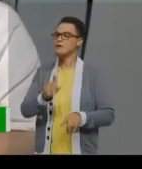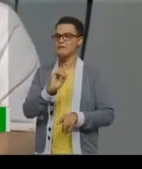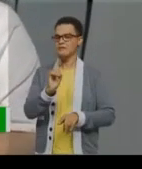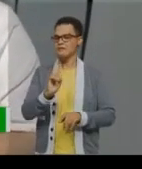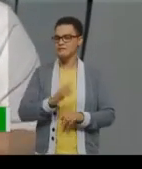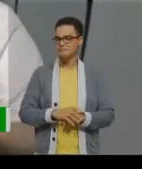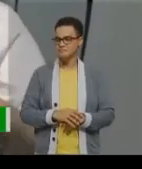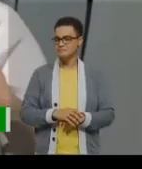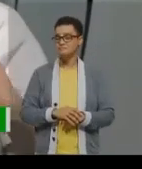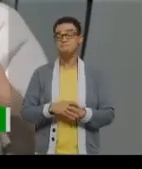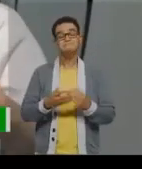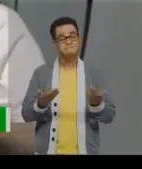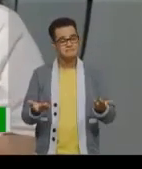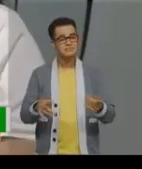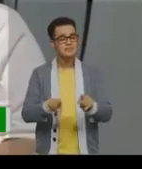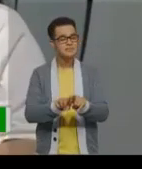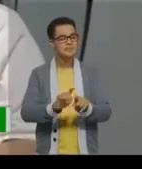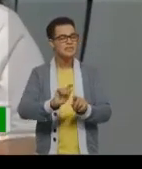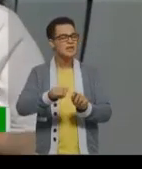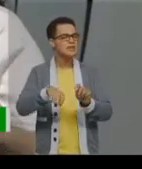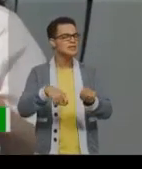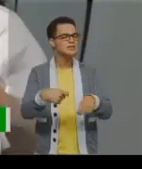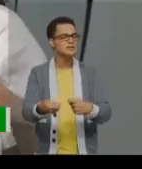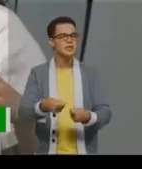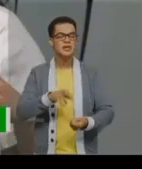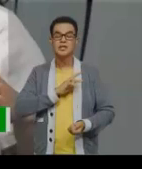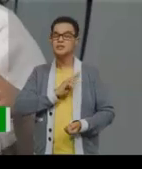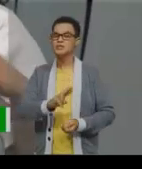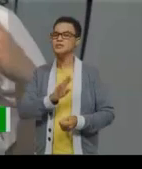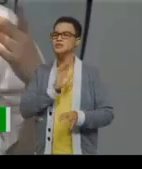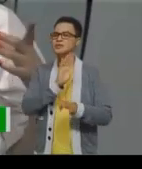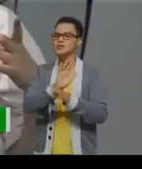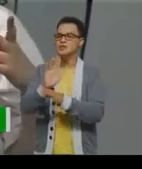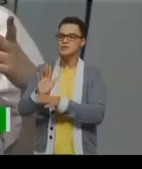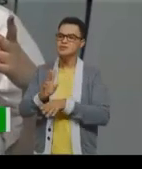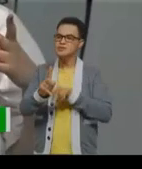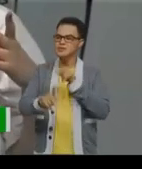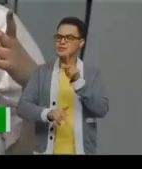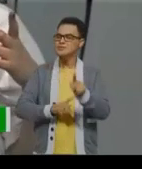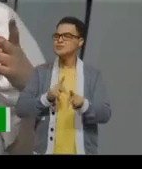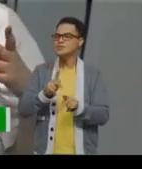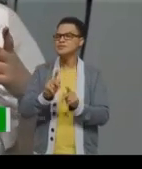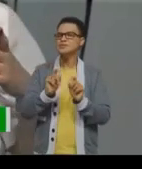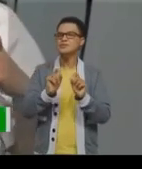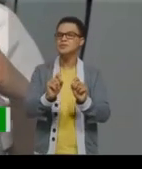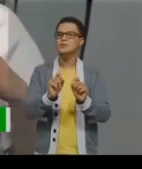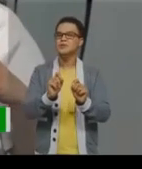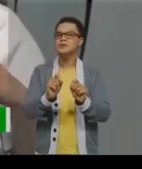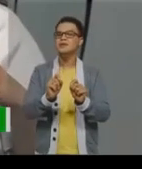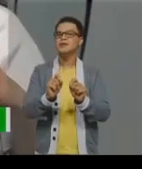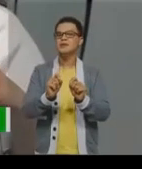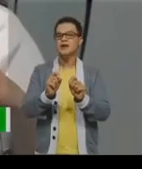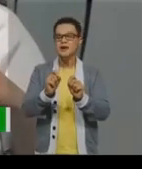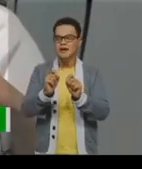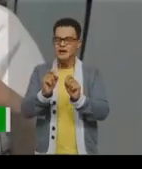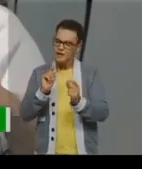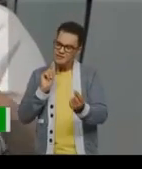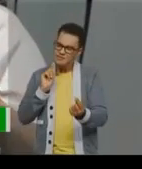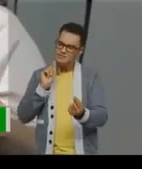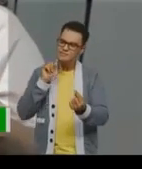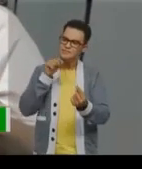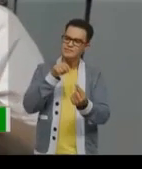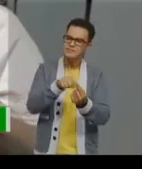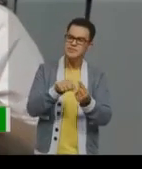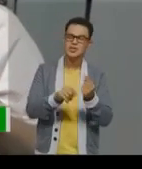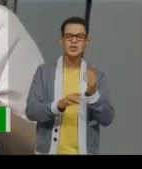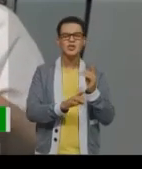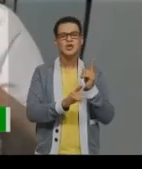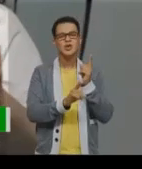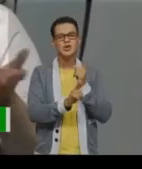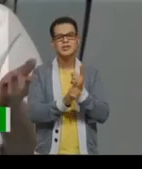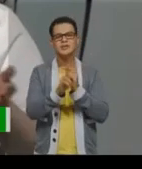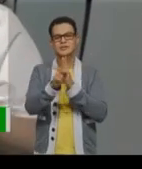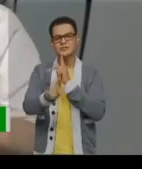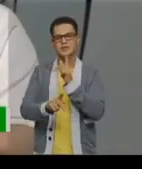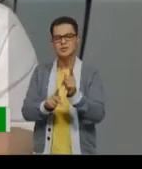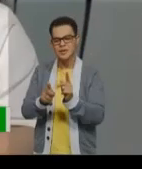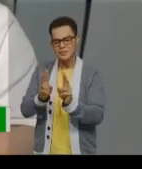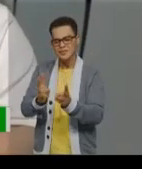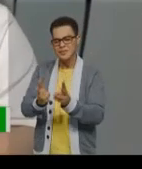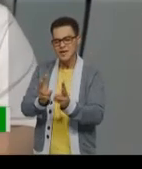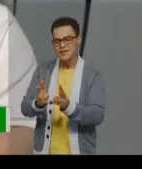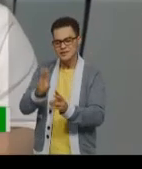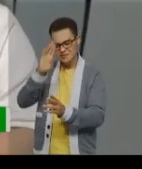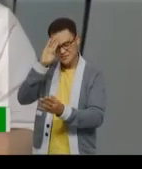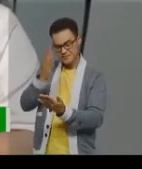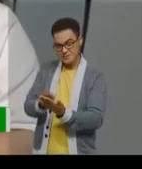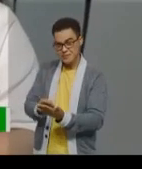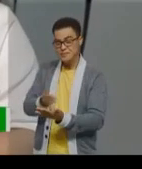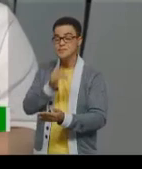símbolos religiosos, eles ajudam as pessoas a se localizarem, a acharem outras pessoas que são da mesma fé. Aqui no Brasil